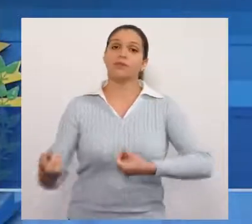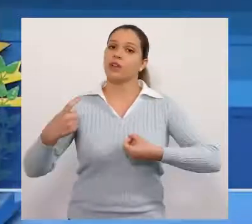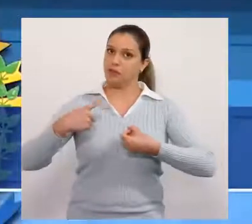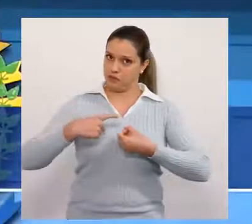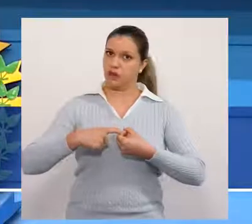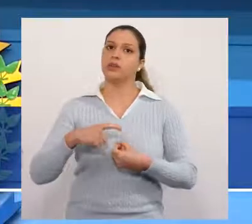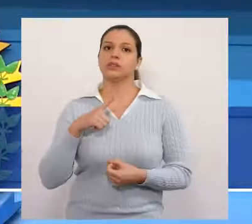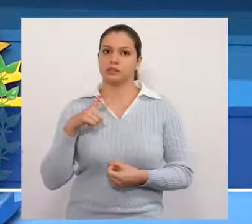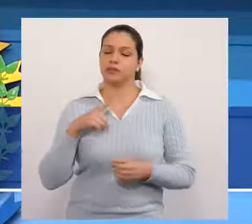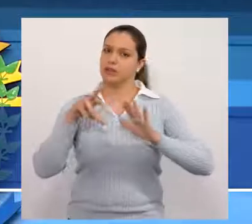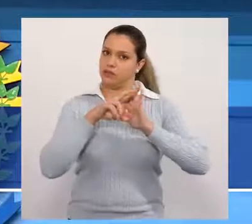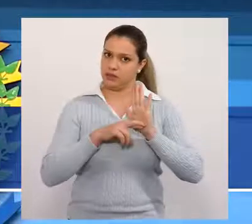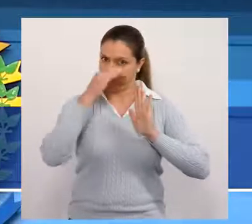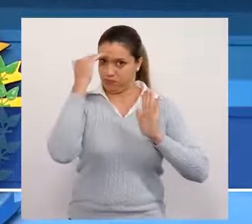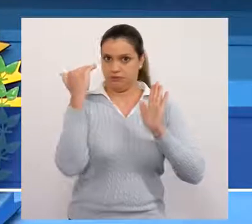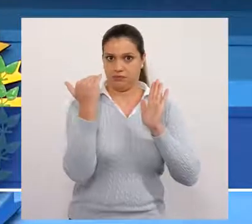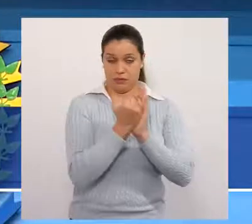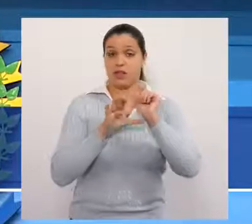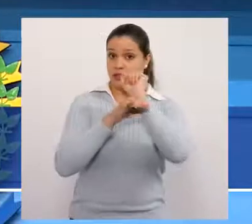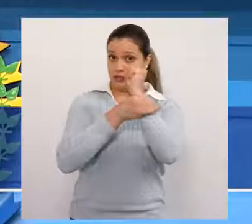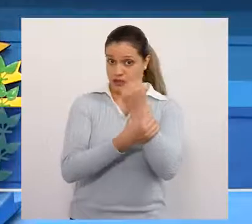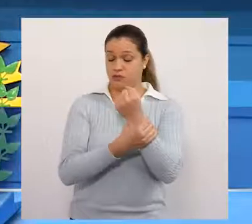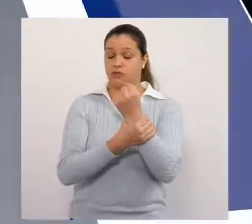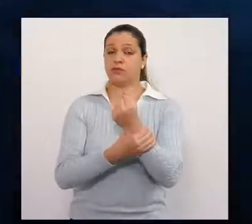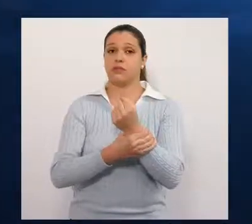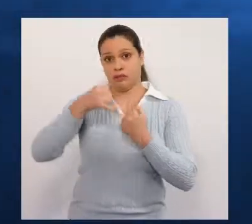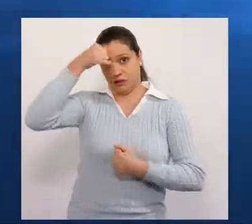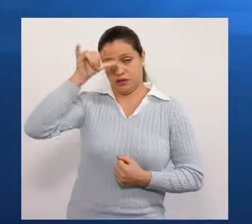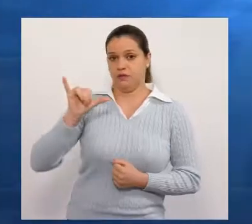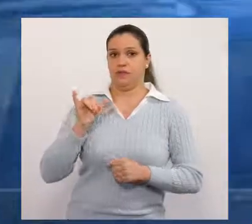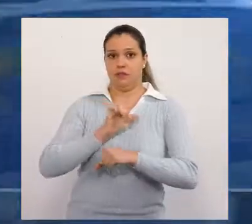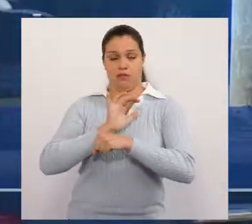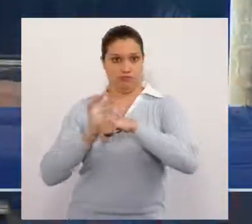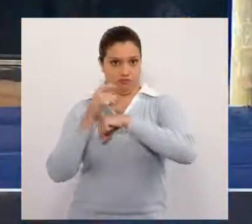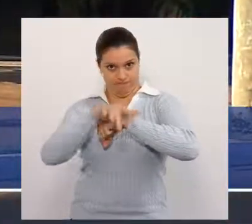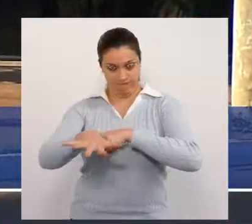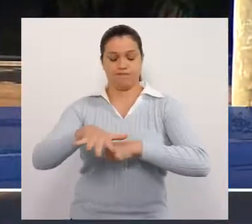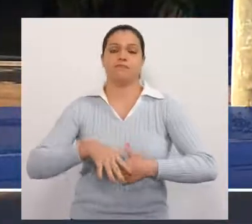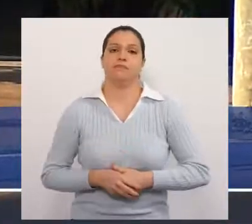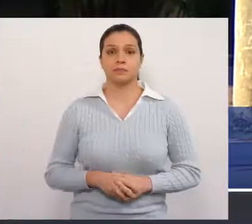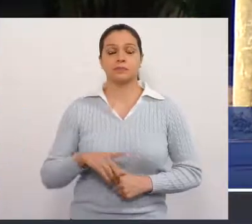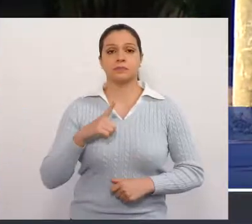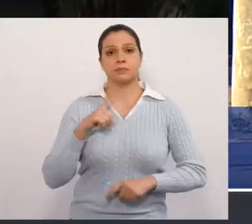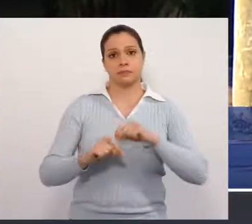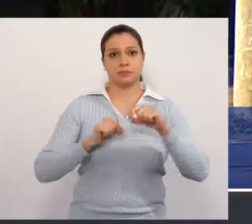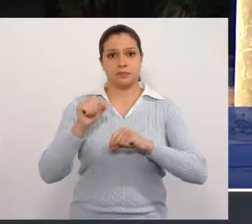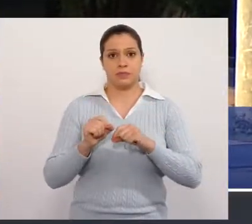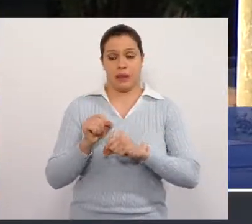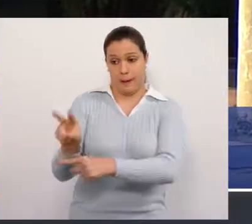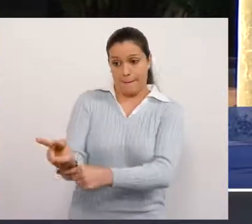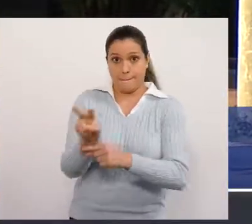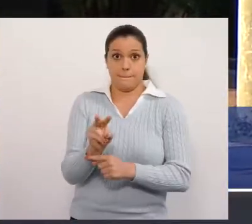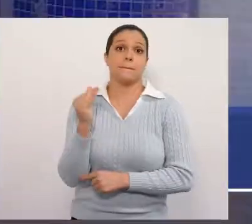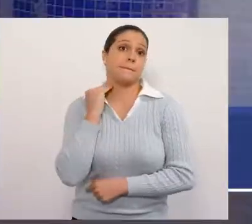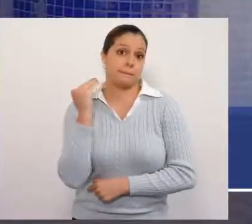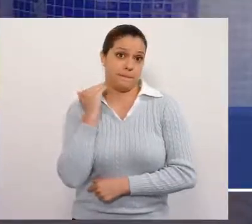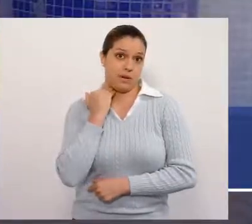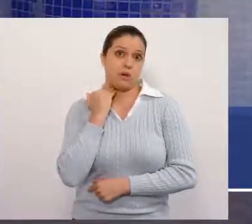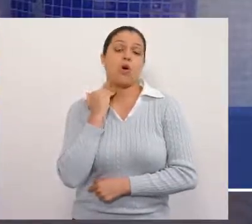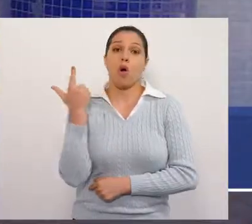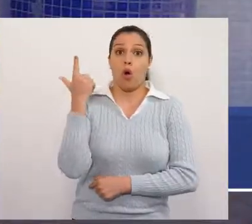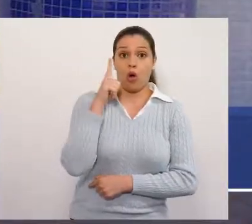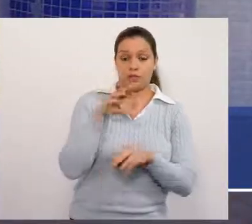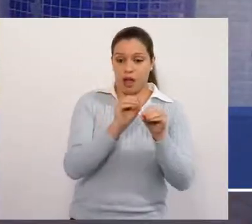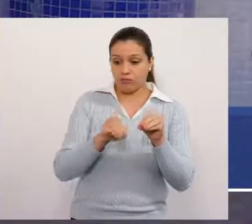Sessões voltam com a adoção de medidas de segurança contra o coronavírus. Consignados de servidores estaduais poderão